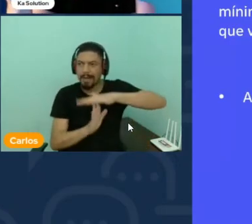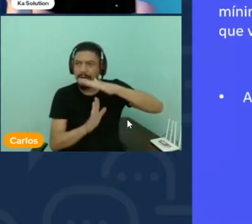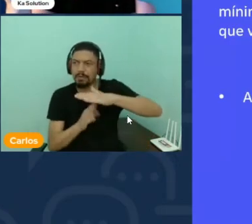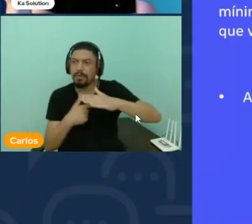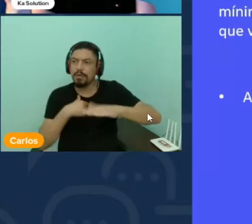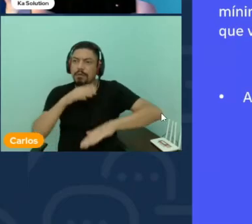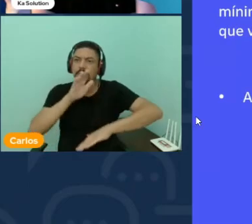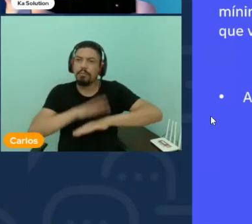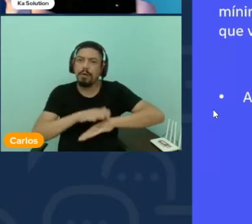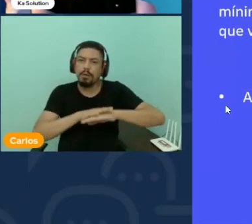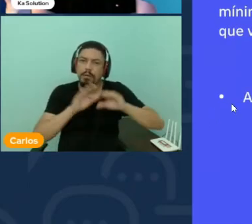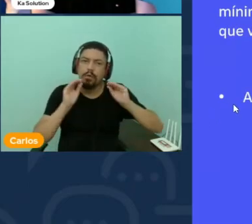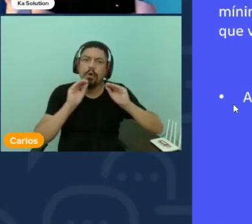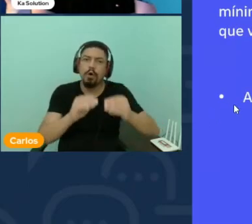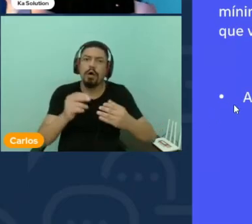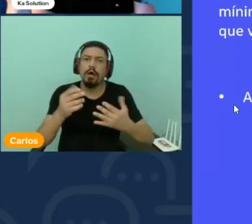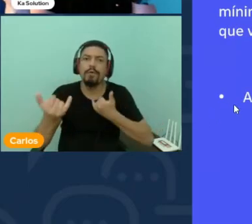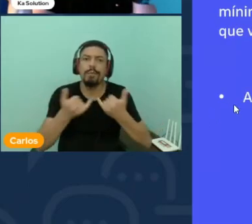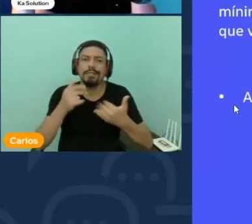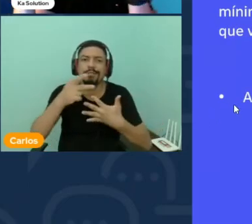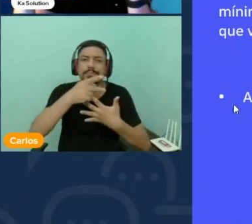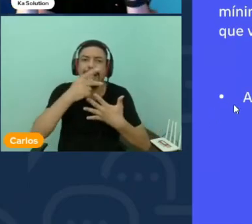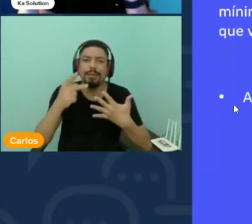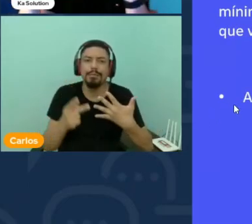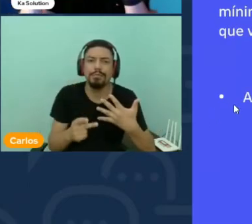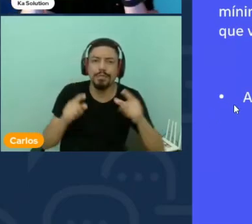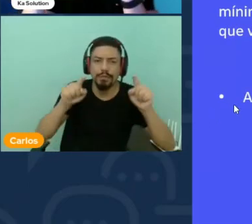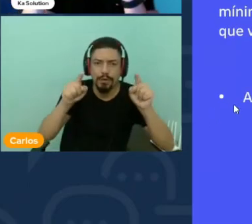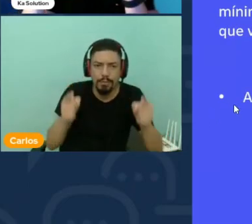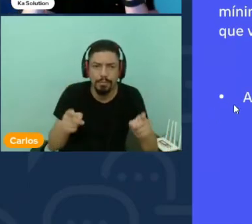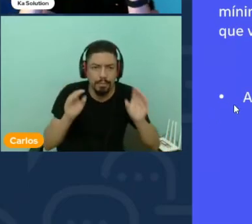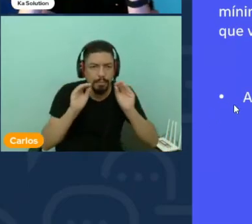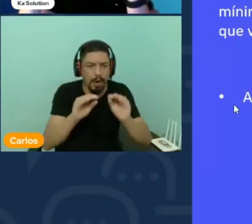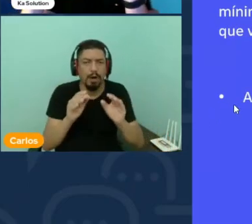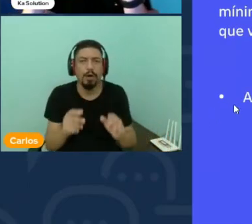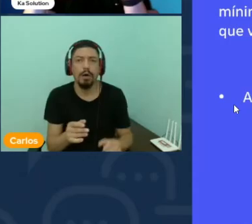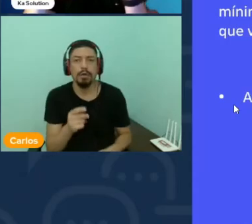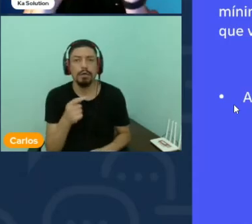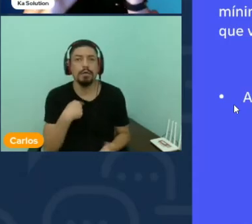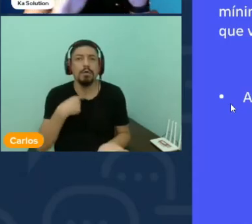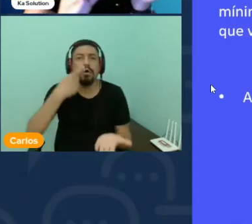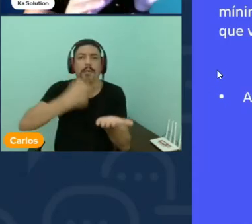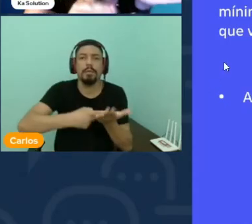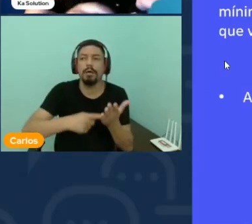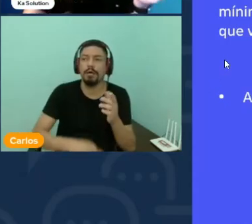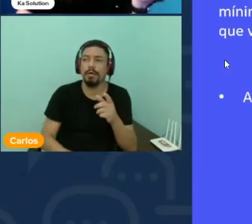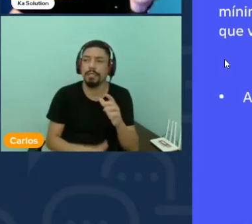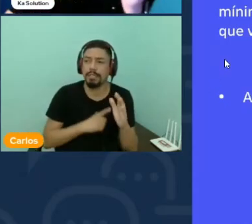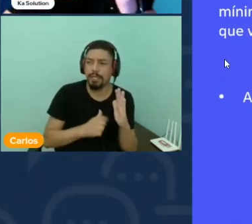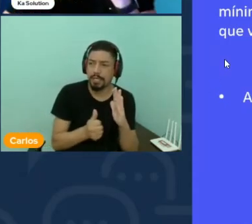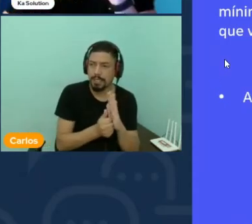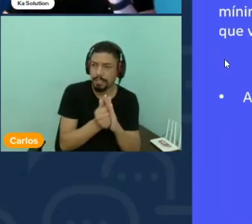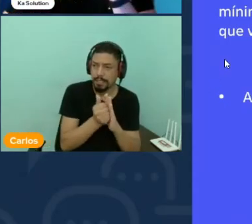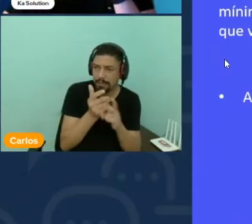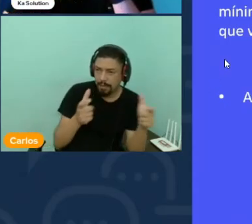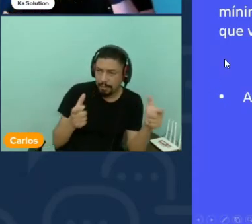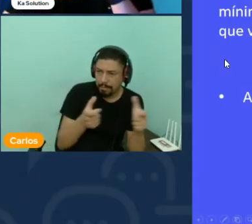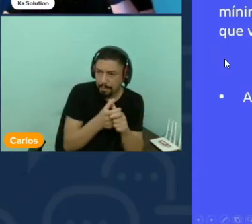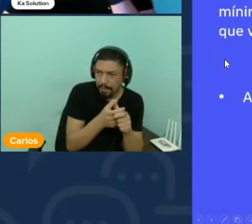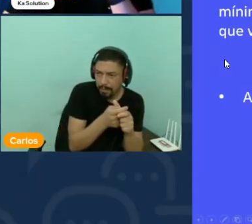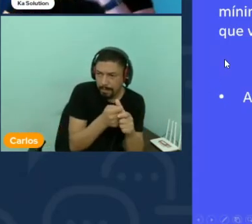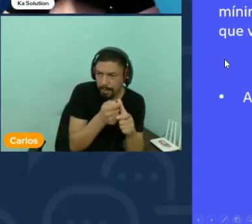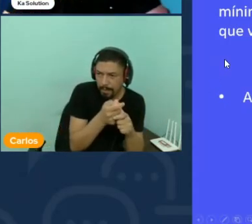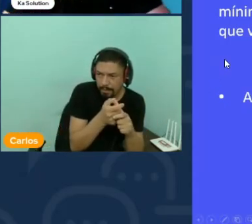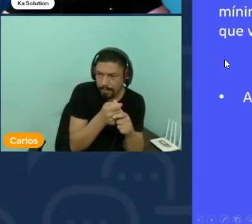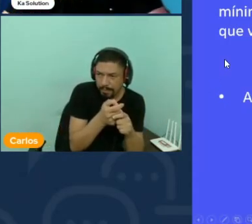esses parâmetros para ele. Então, eu vou dizer para ele o seguinte, olha, Quando a demanda está baixa, o